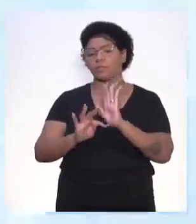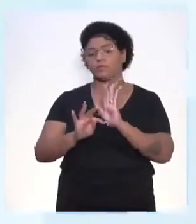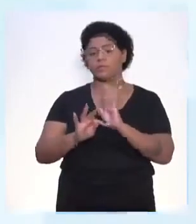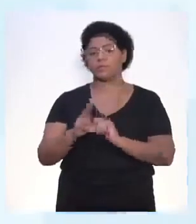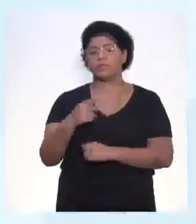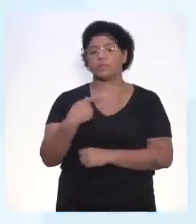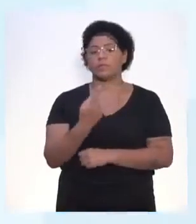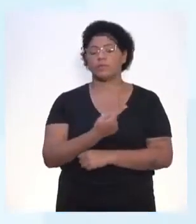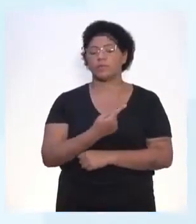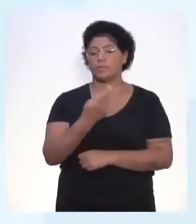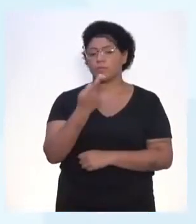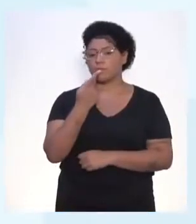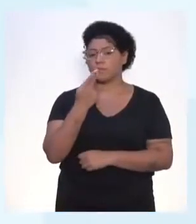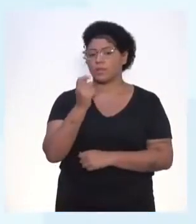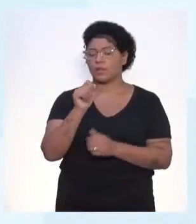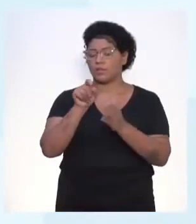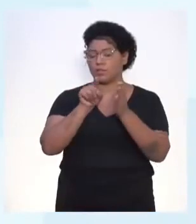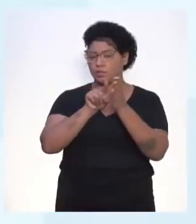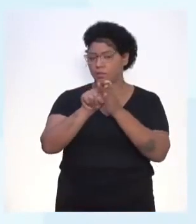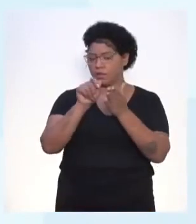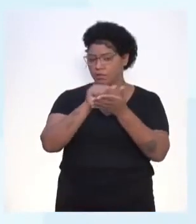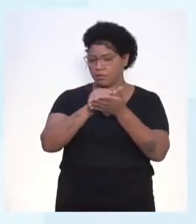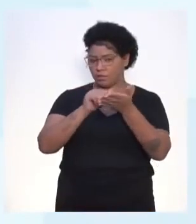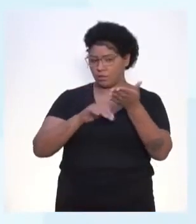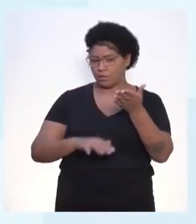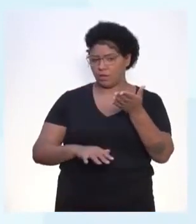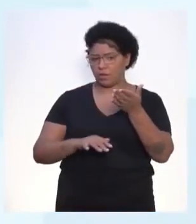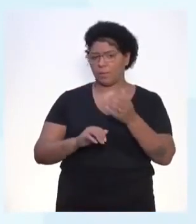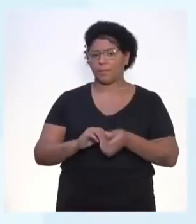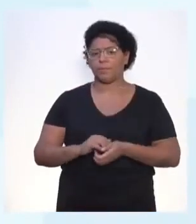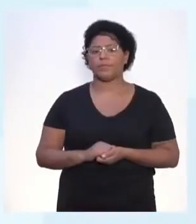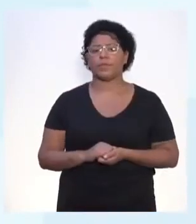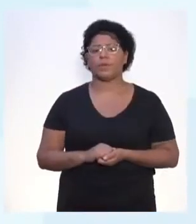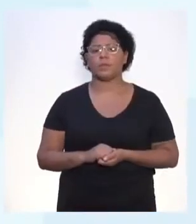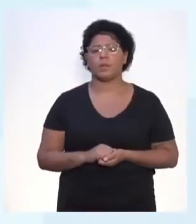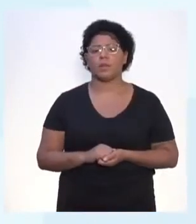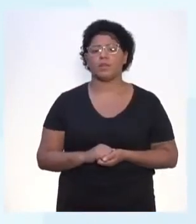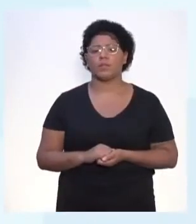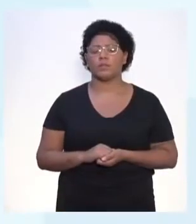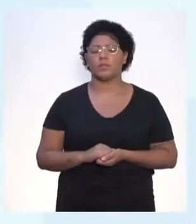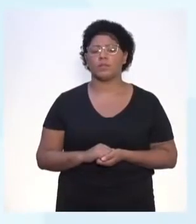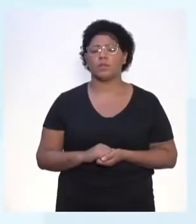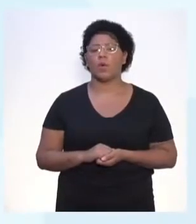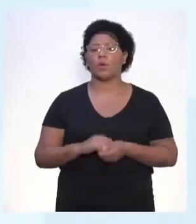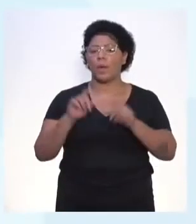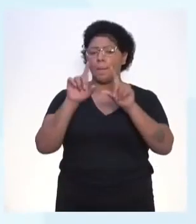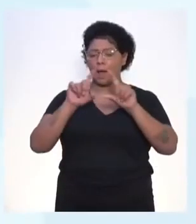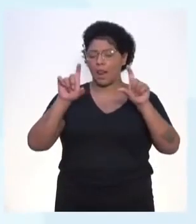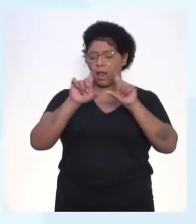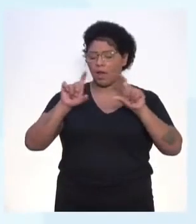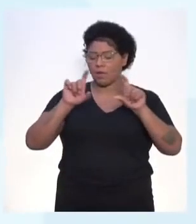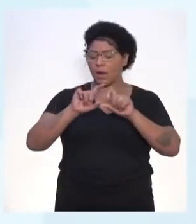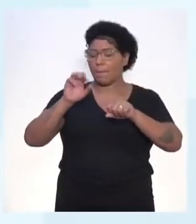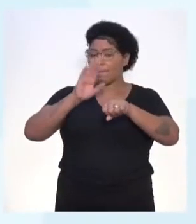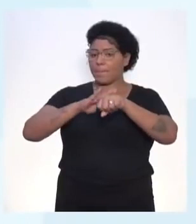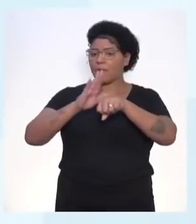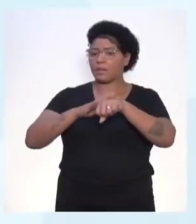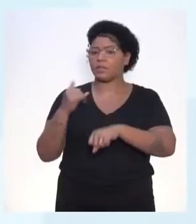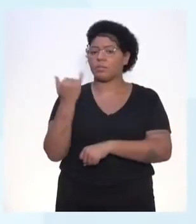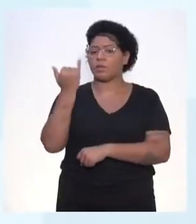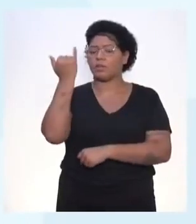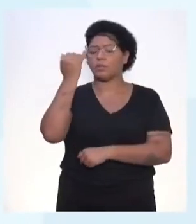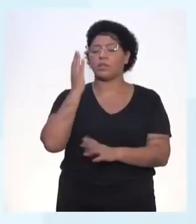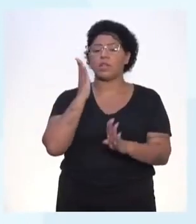então, a atividade 1. Quais palavras, eu trouxe o texto de novo, tá vendo? Quais palavras foram importantes para caracterizar a